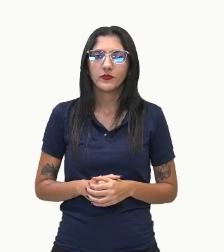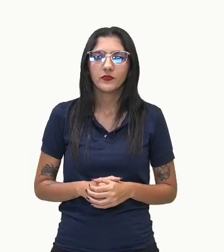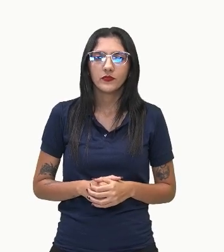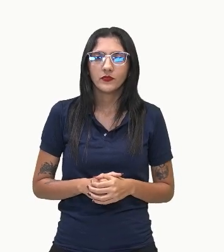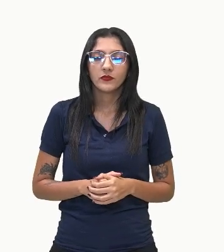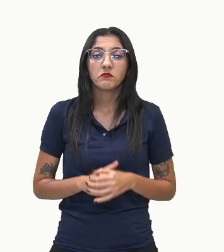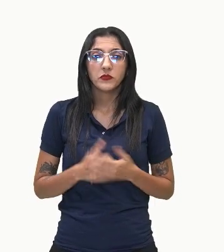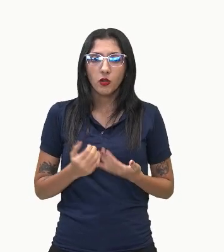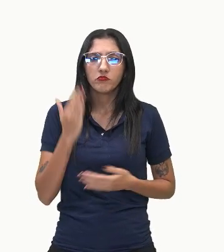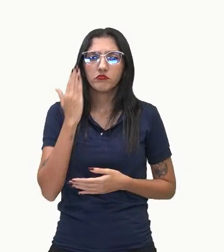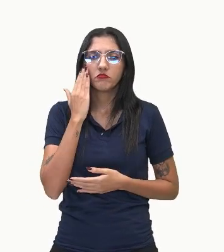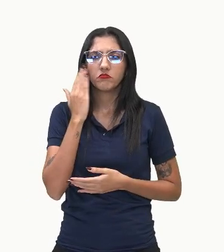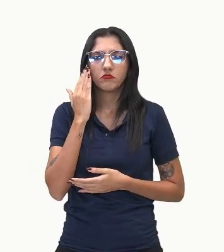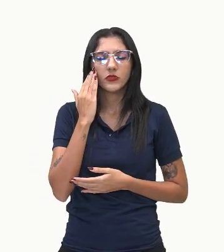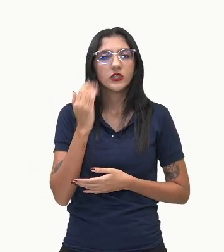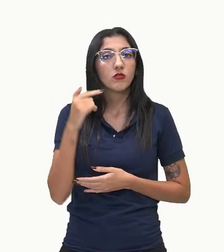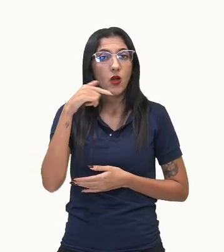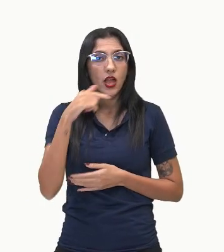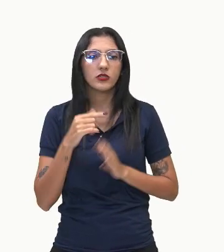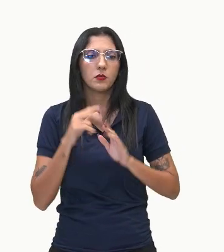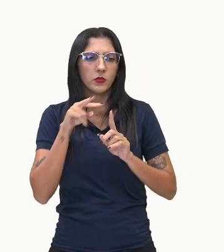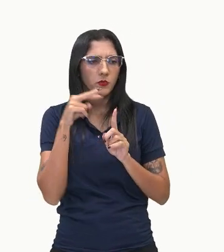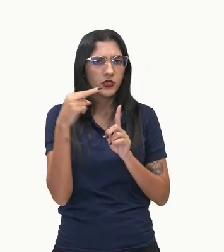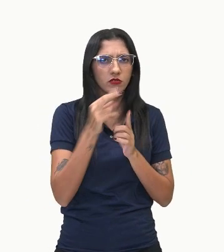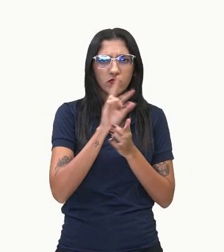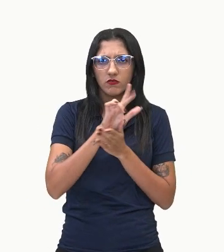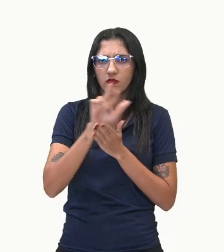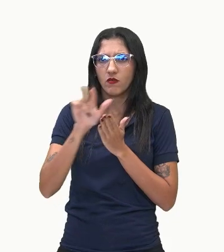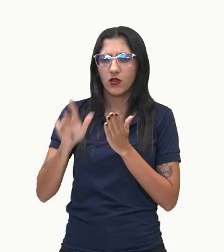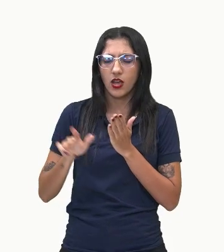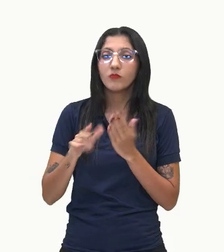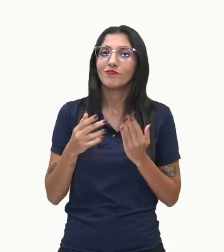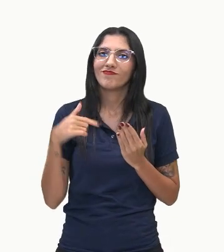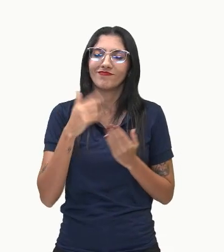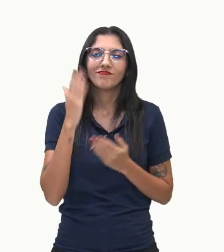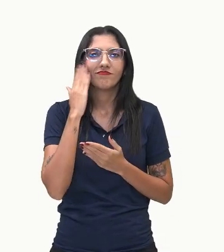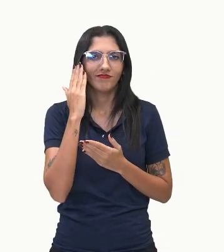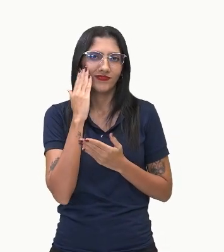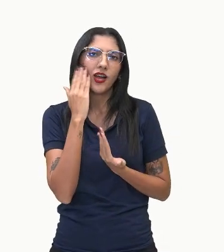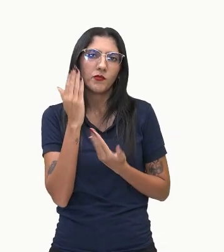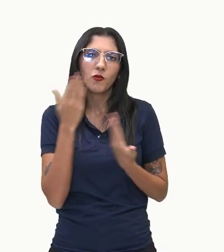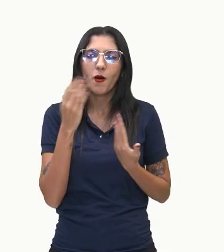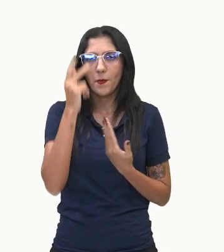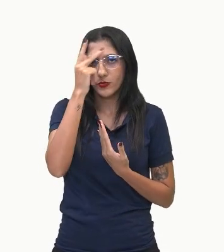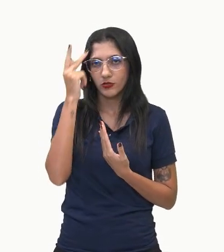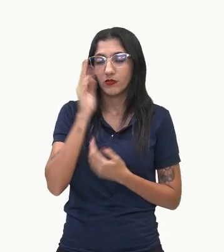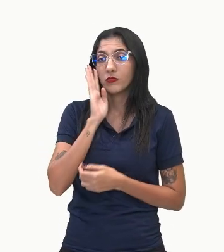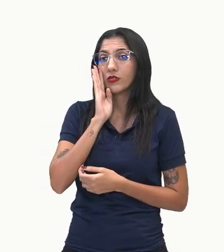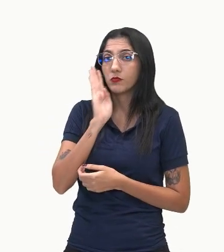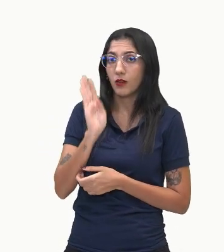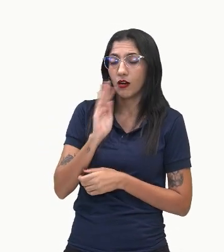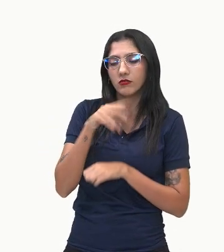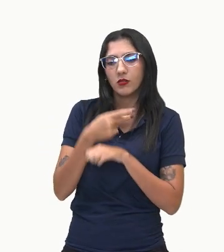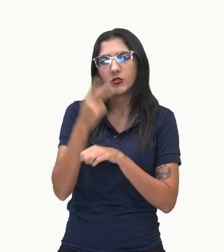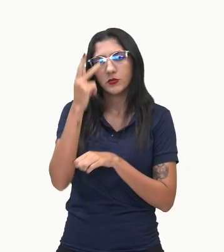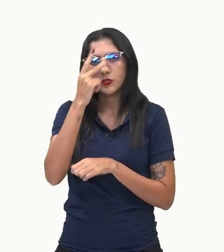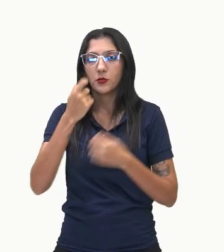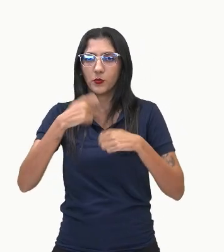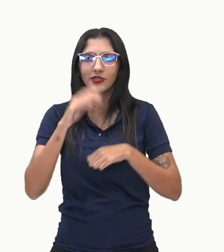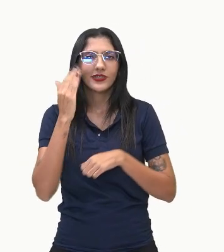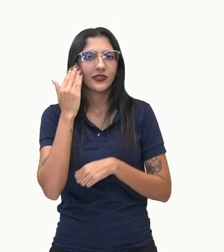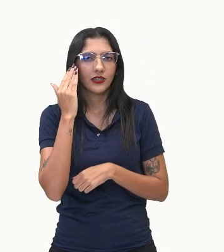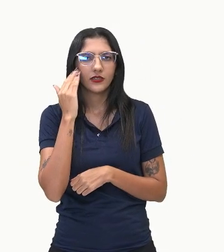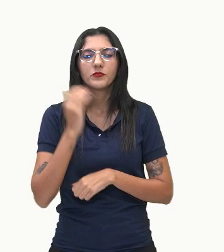nessas perspectivas de várias vozes, nós vamos perceber quem é o locutor e quem é o interlocutor.